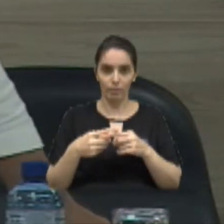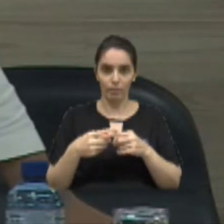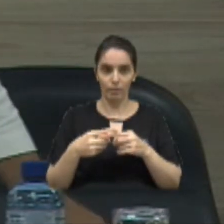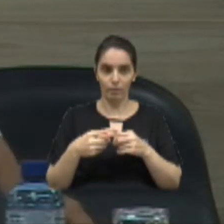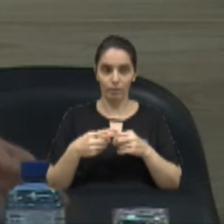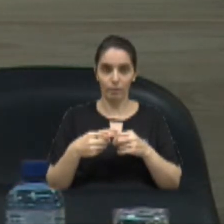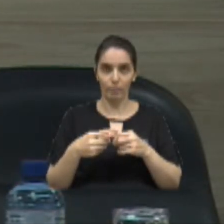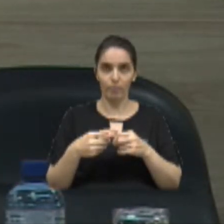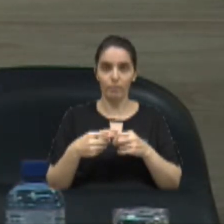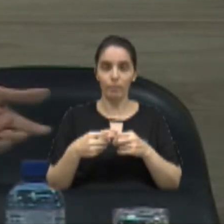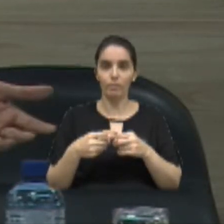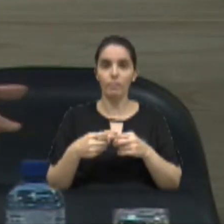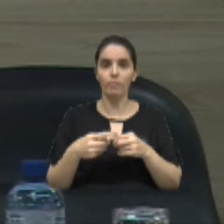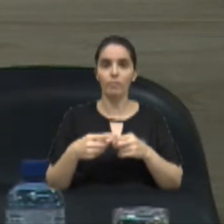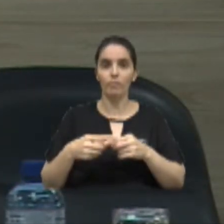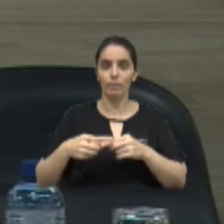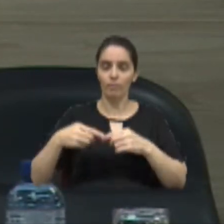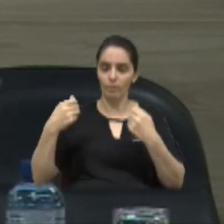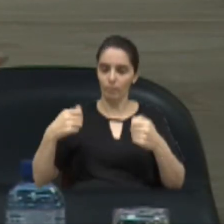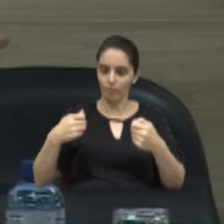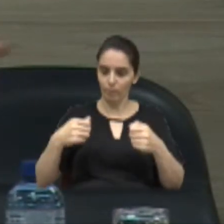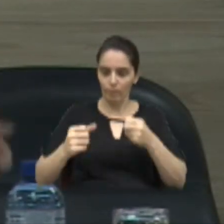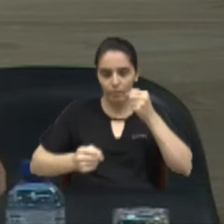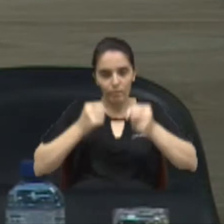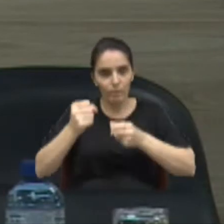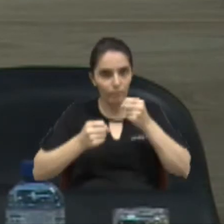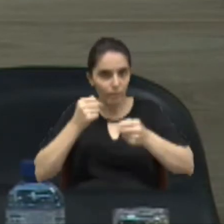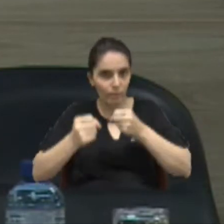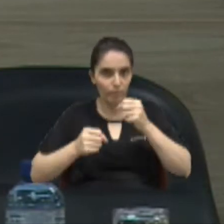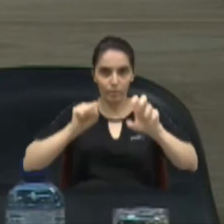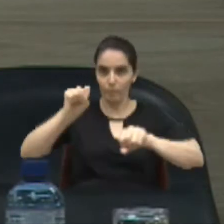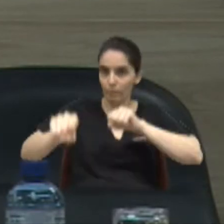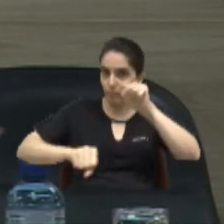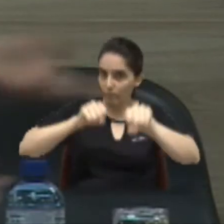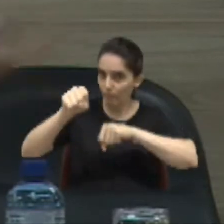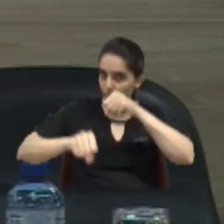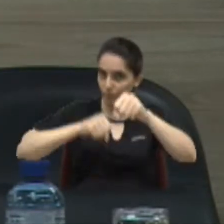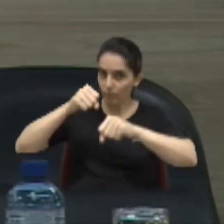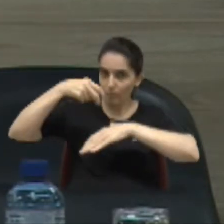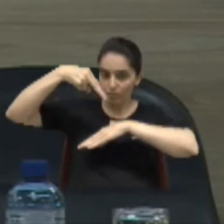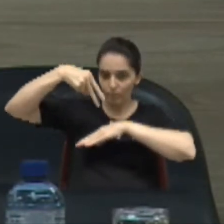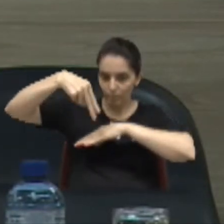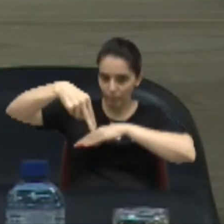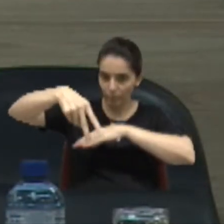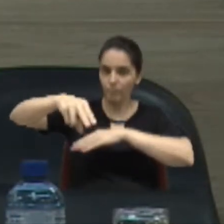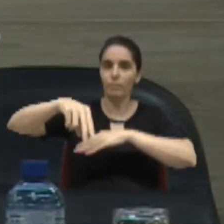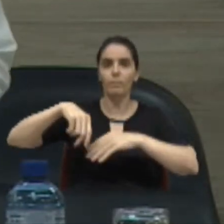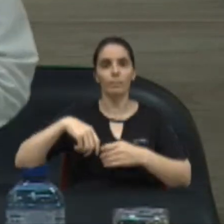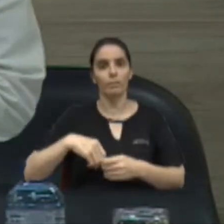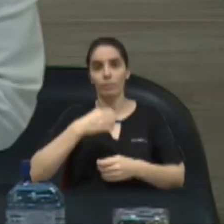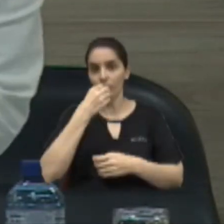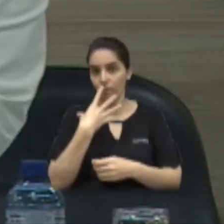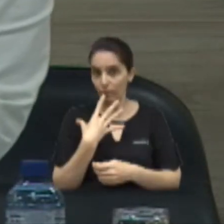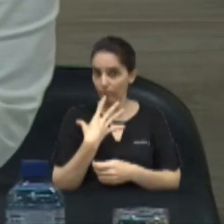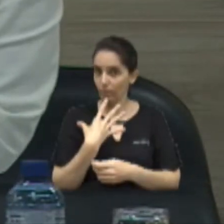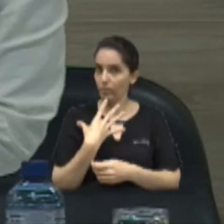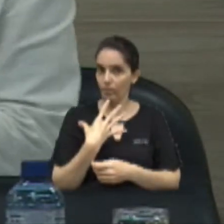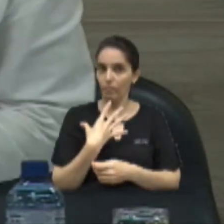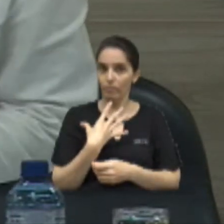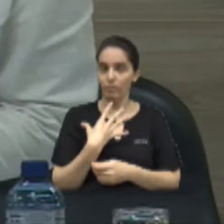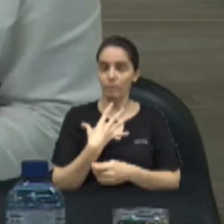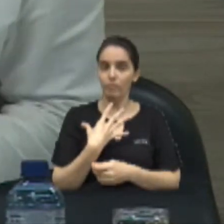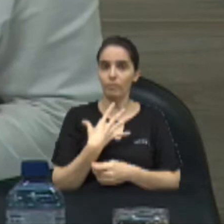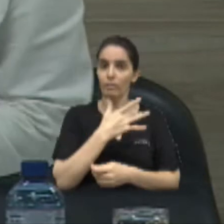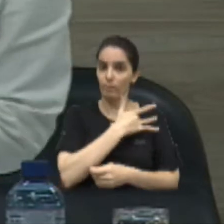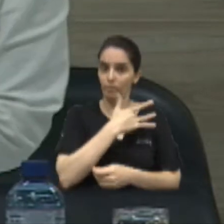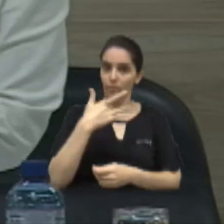gente incentiva a caminhada, a corrida, o ciclismo, isso tanto visando a parte